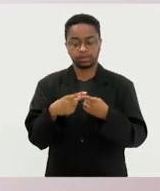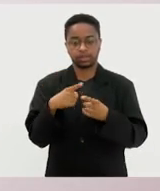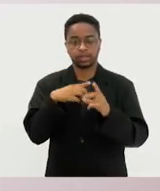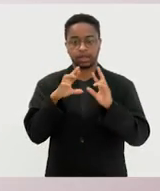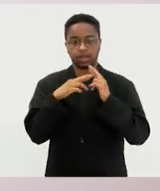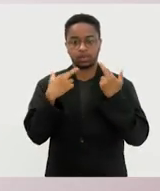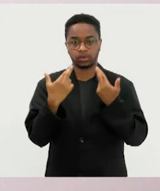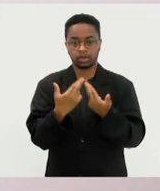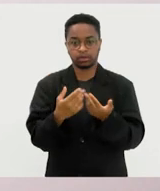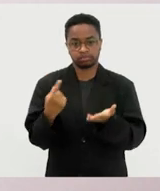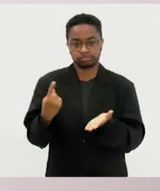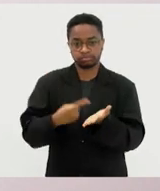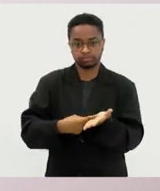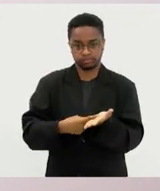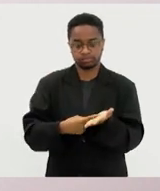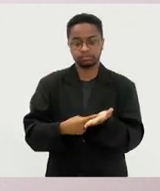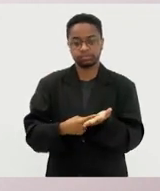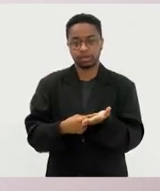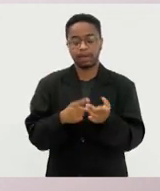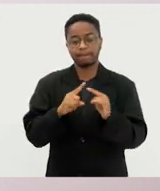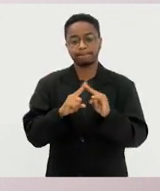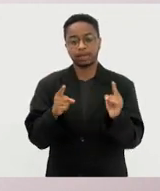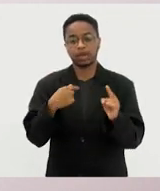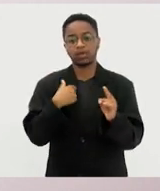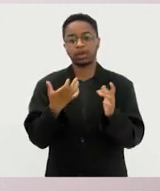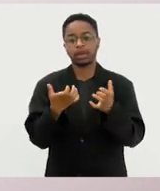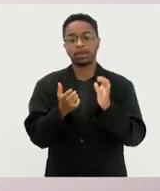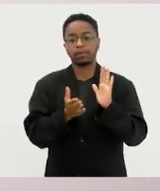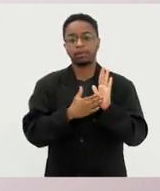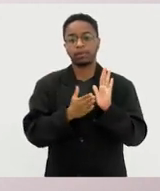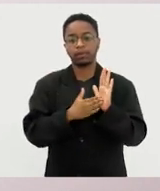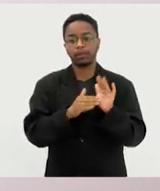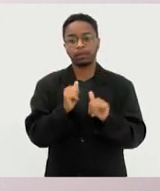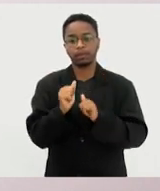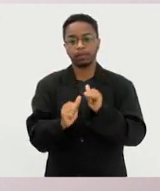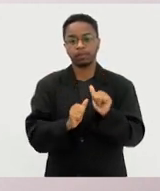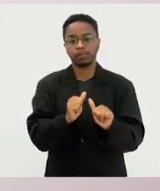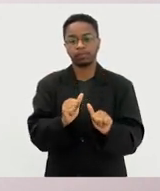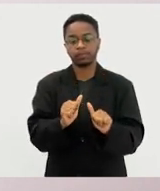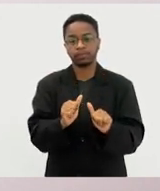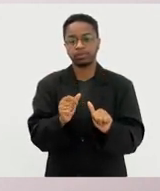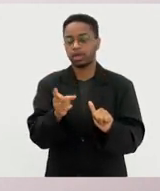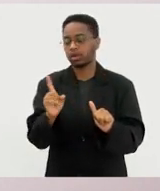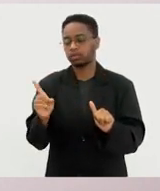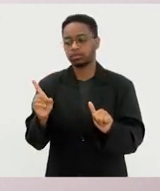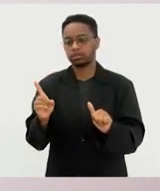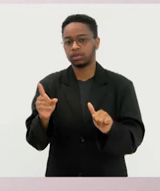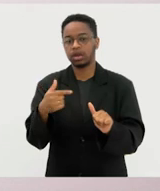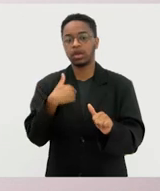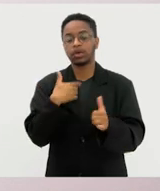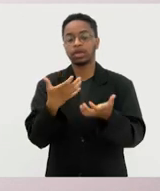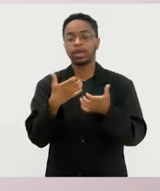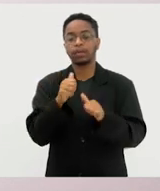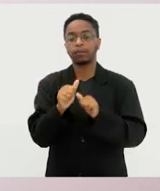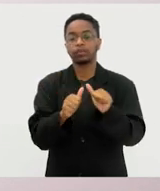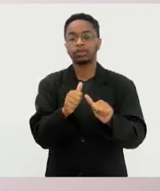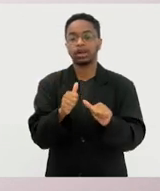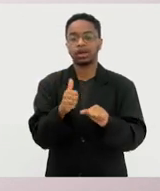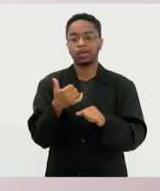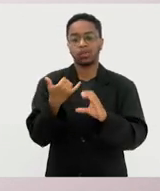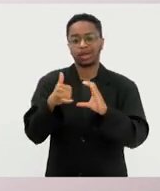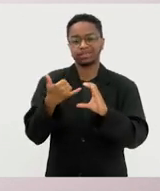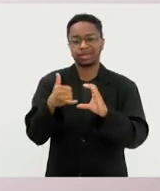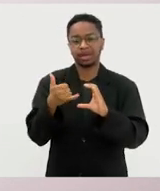para... mas eu queria propor transformar em... Não. Queria transformar no Zap, para a